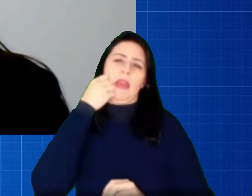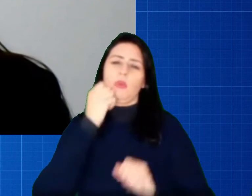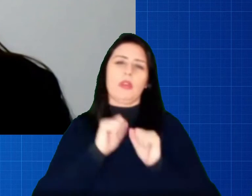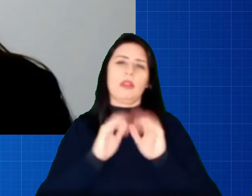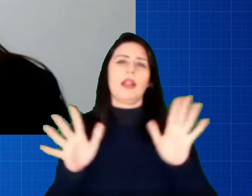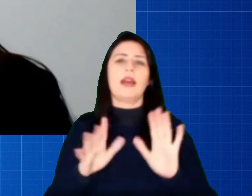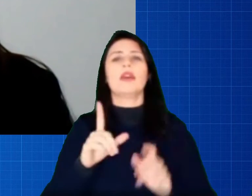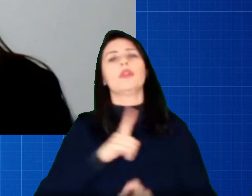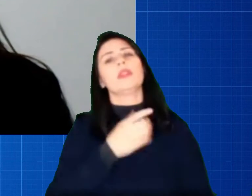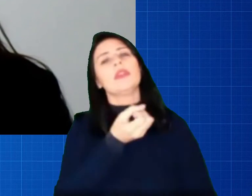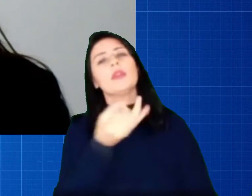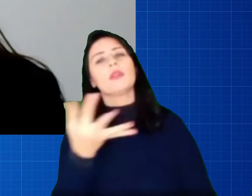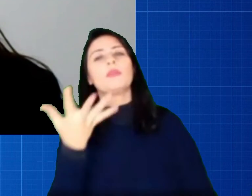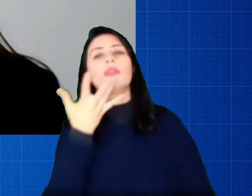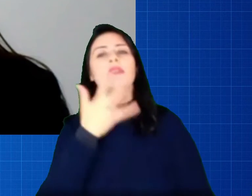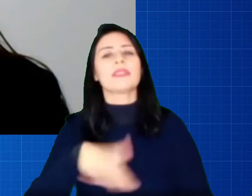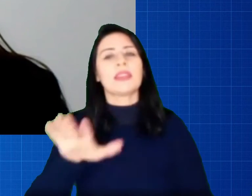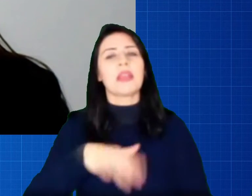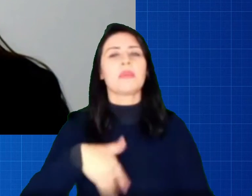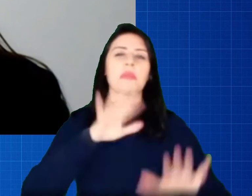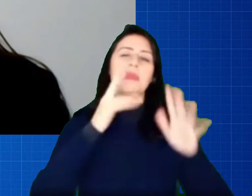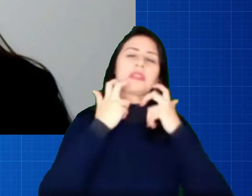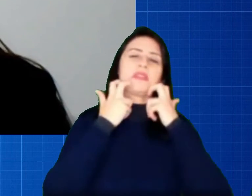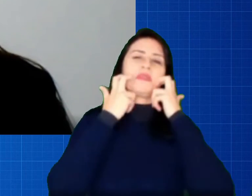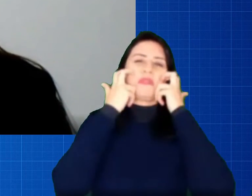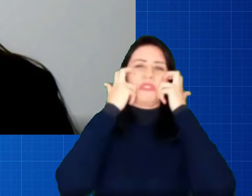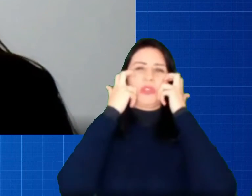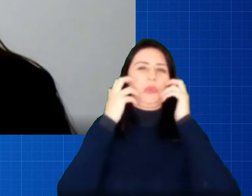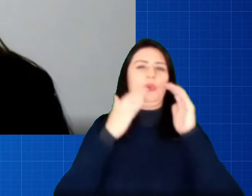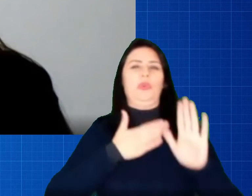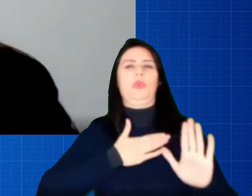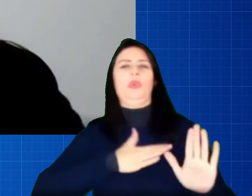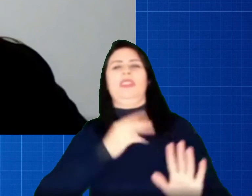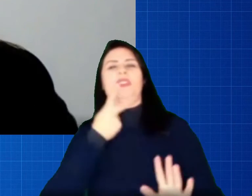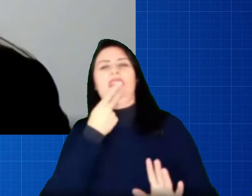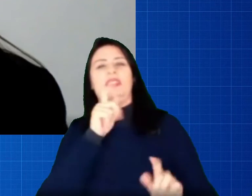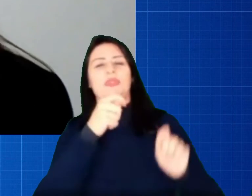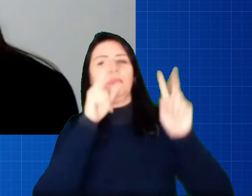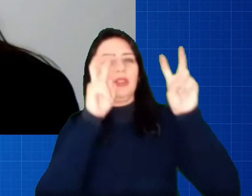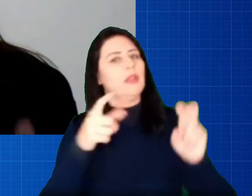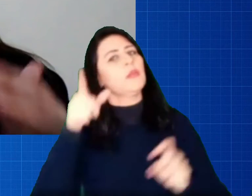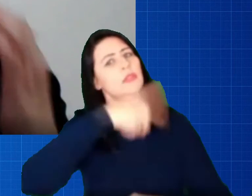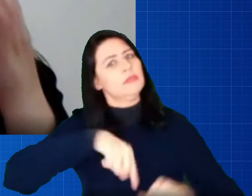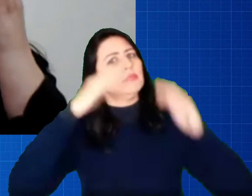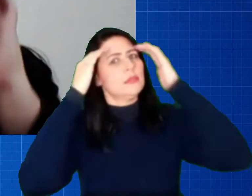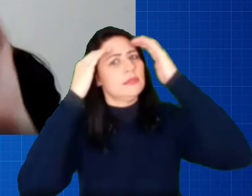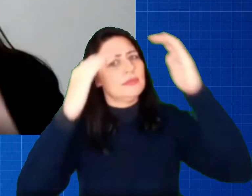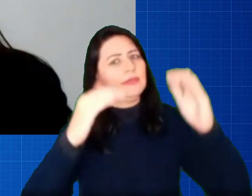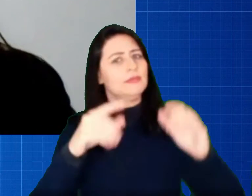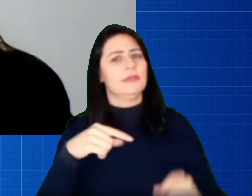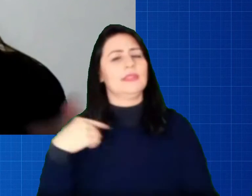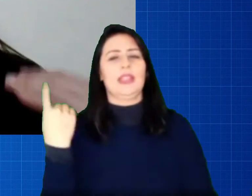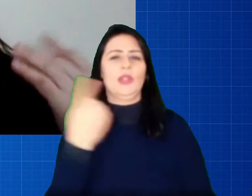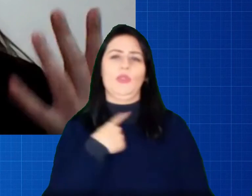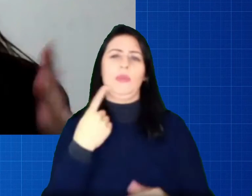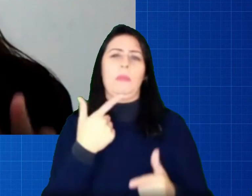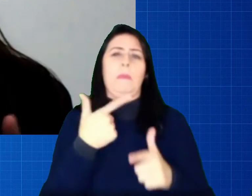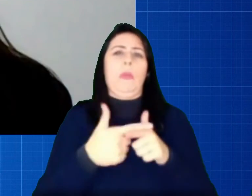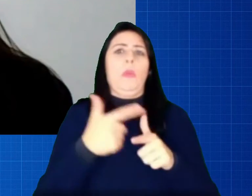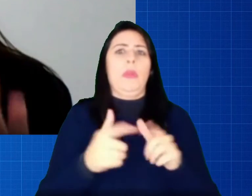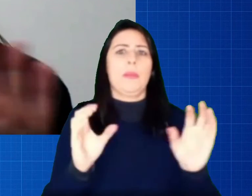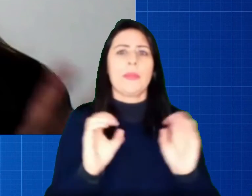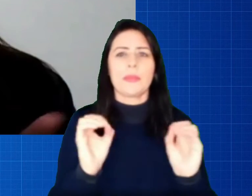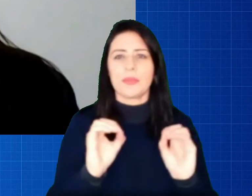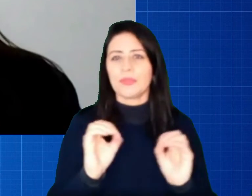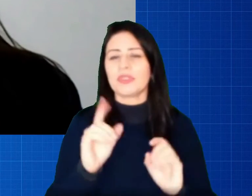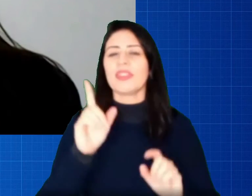né, sem, claro, ofender ninguém, até porque tem crianças que são um pouco mais tímidas, que não gostam de falar